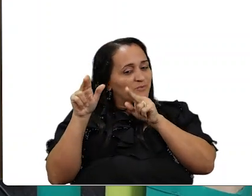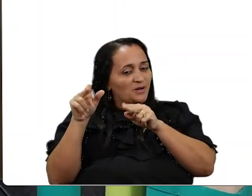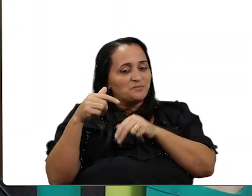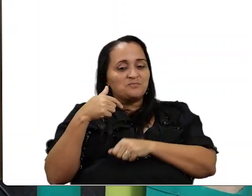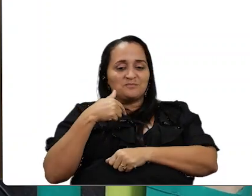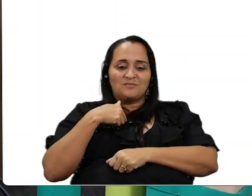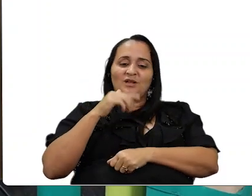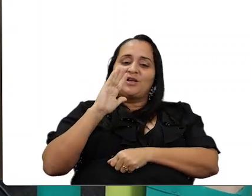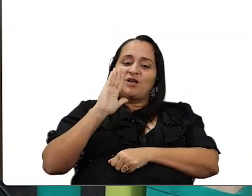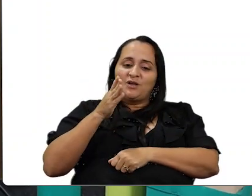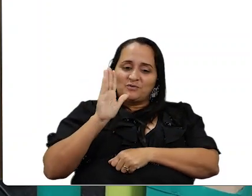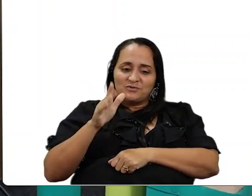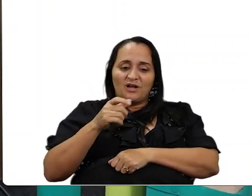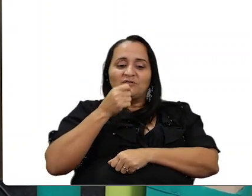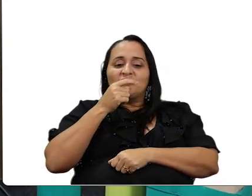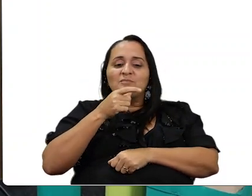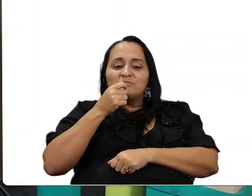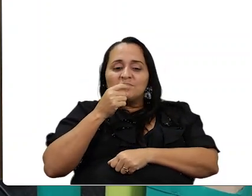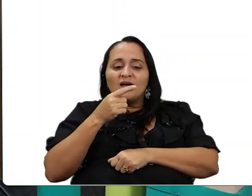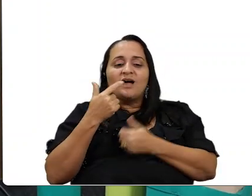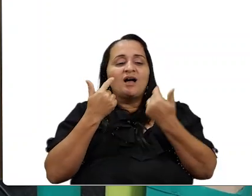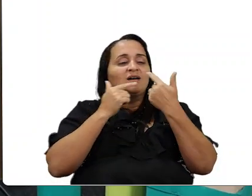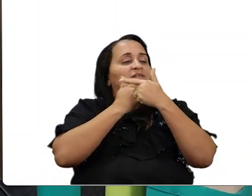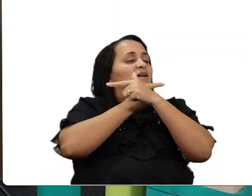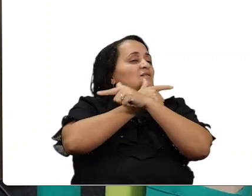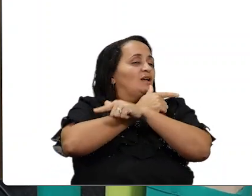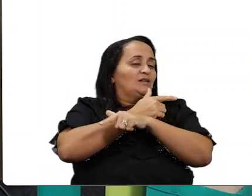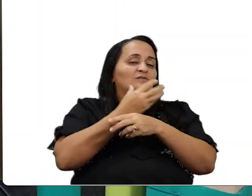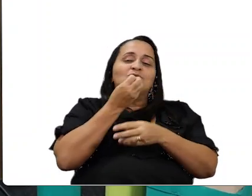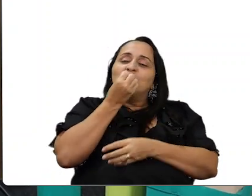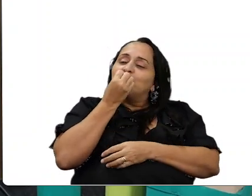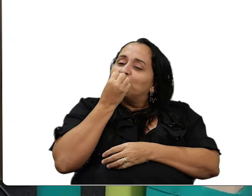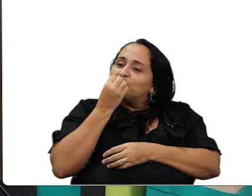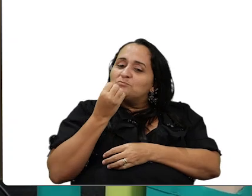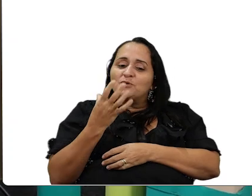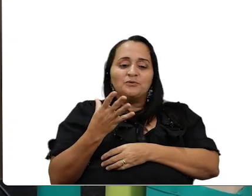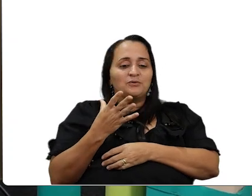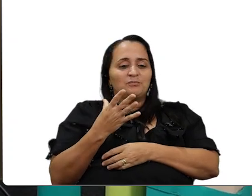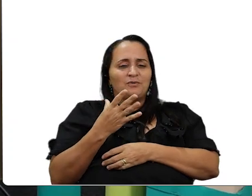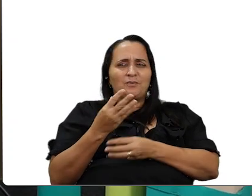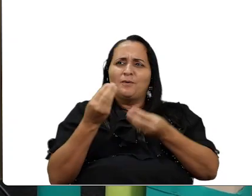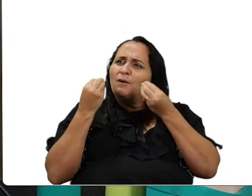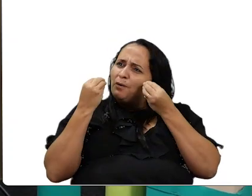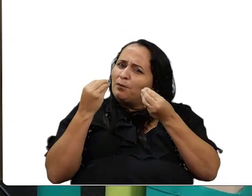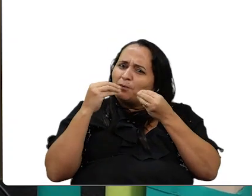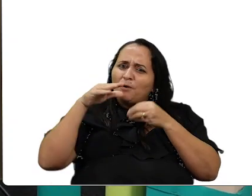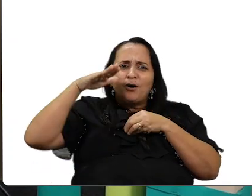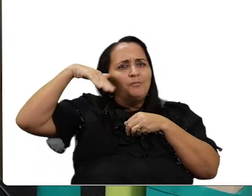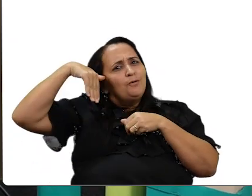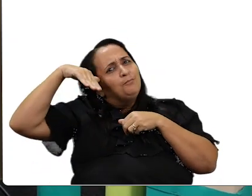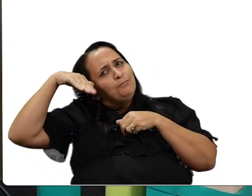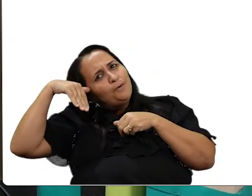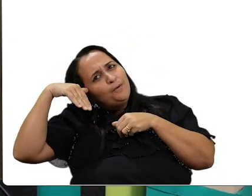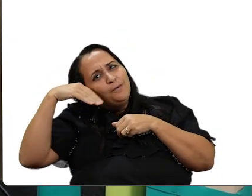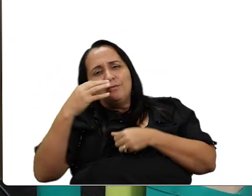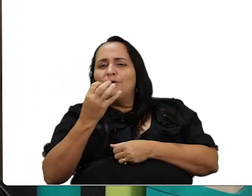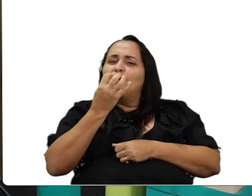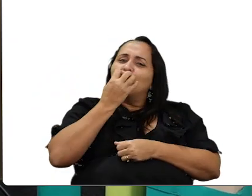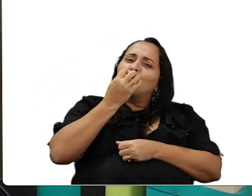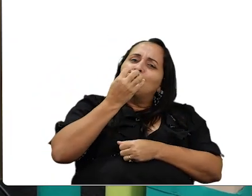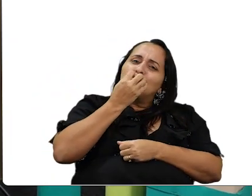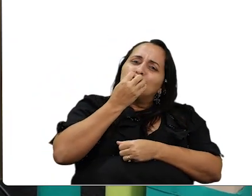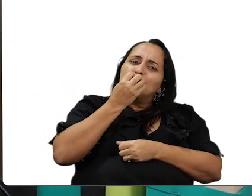fiz isso na minha casa e foi super divertido, a gente deu muita risada. Como será que o burro canta, o